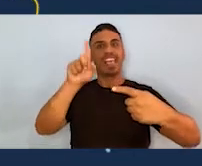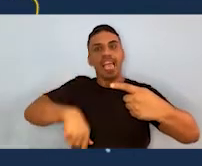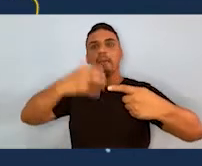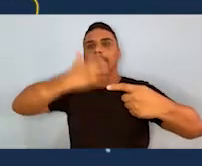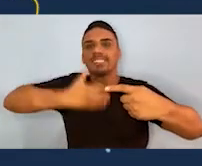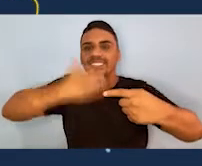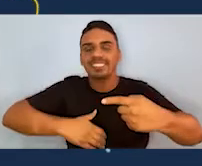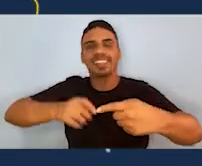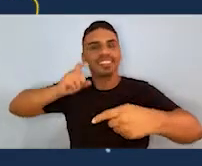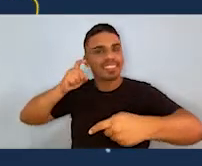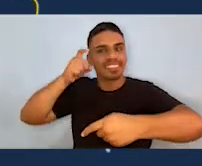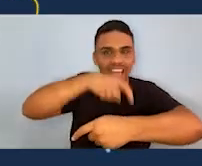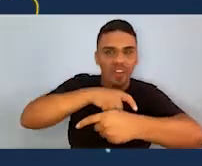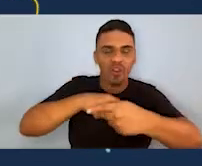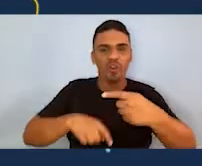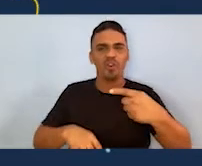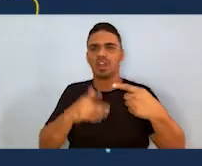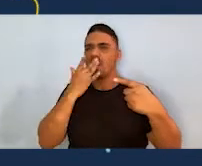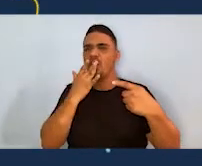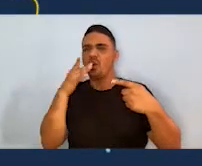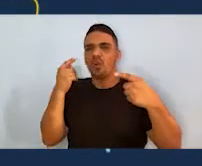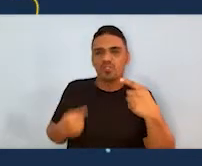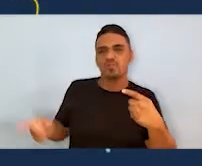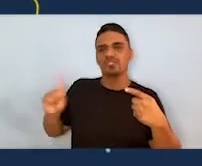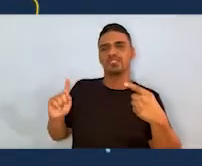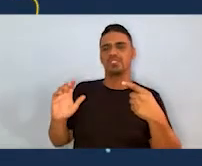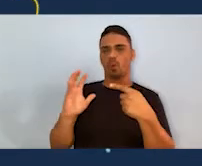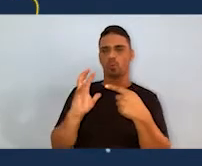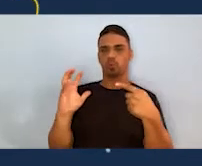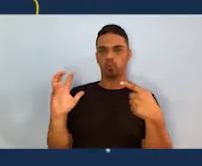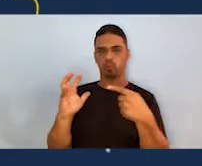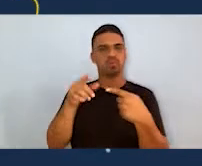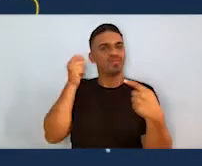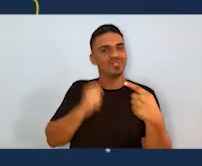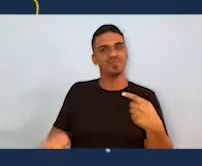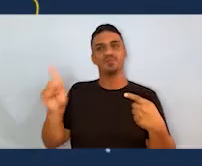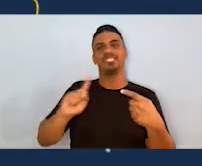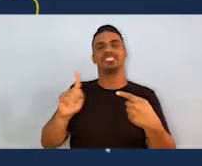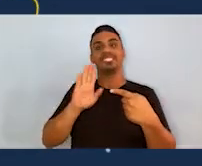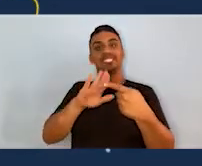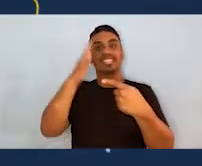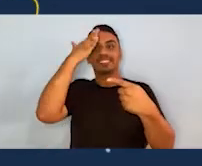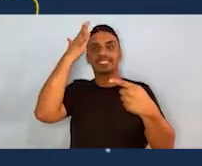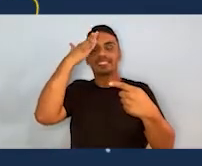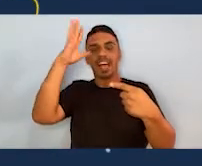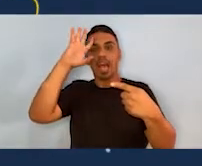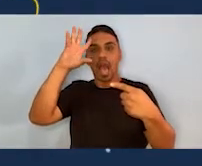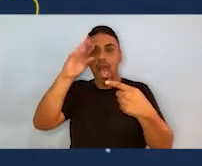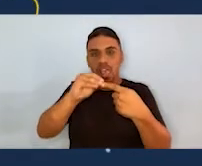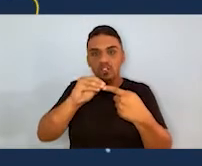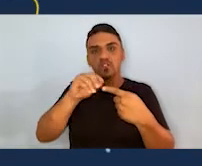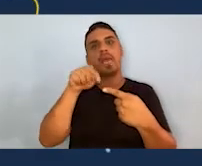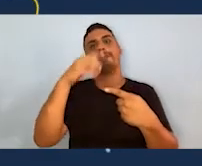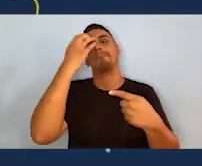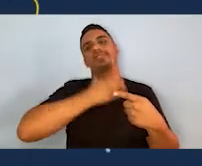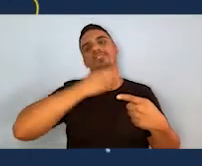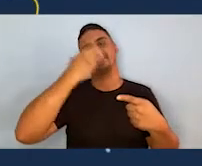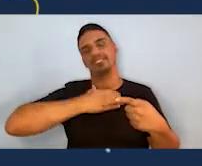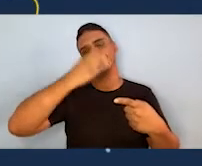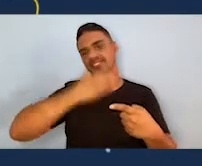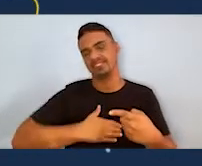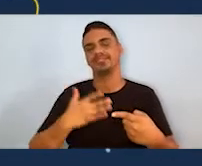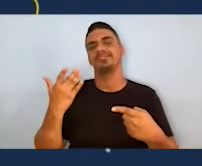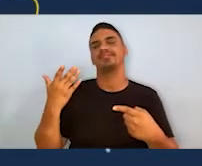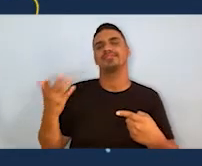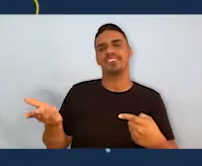reconhecer, sem cor, sem volume, sem nada, você consegue ter a ideia de que